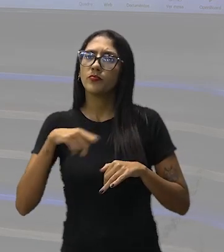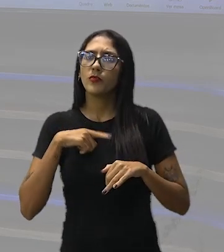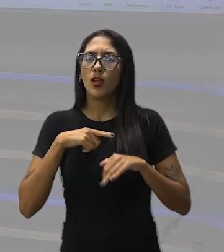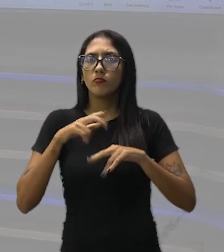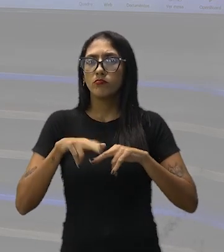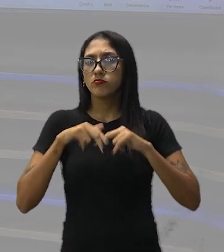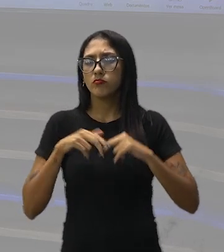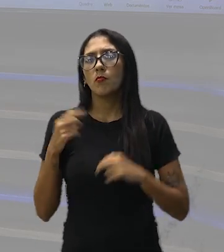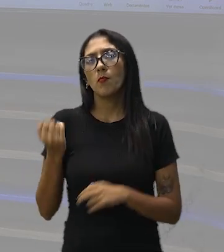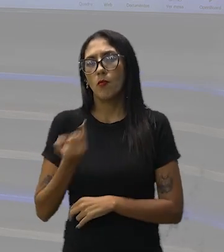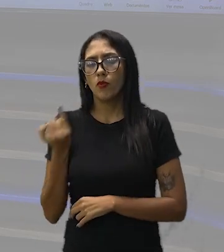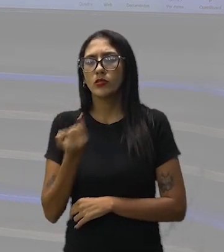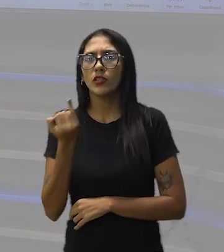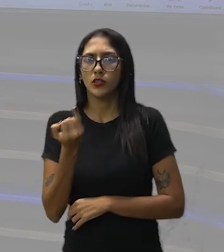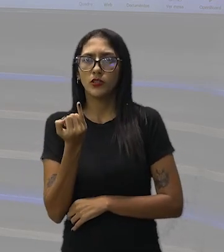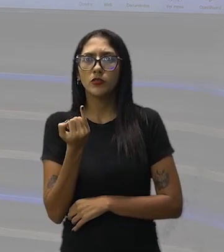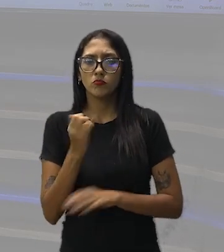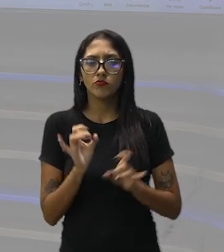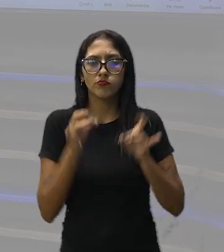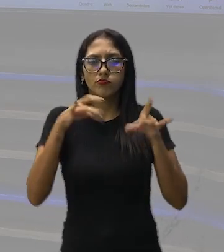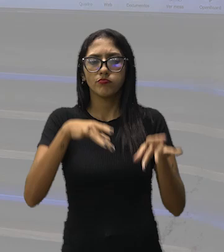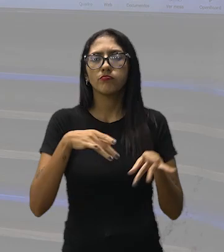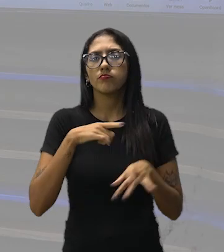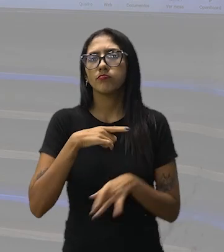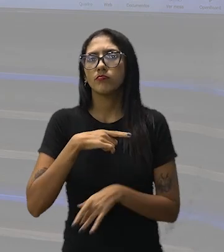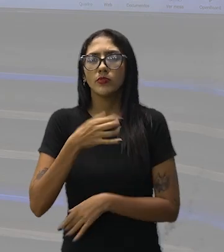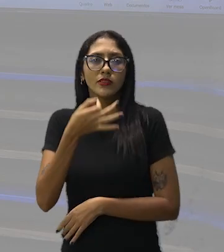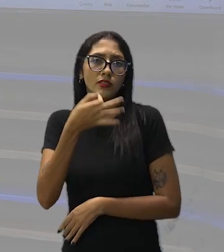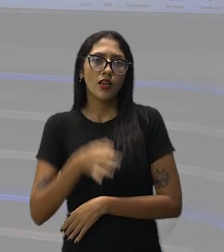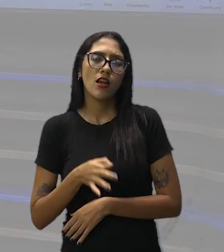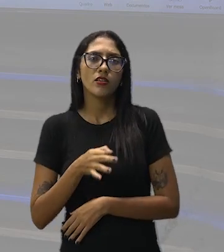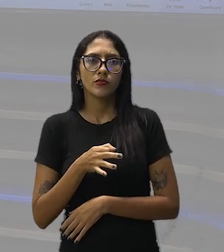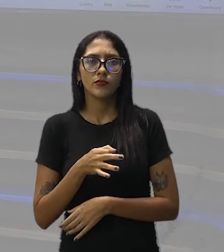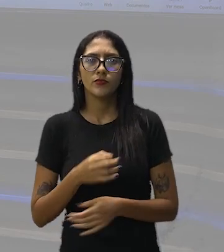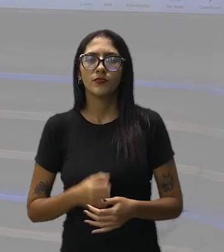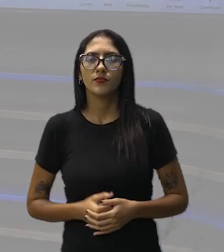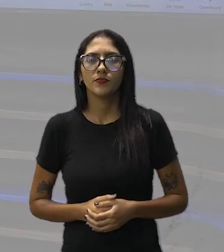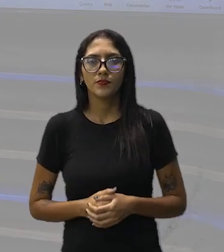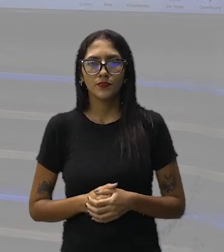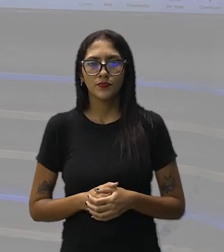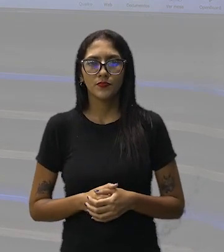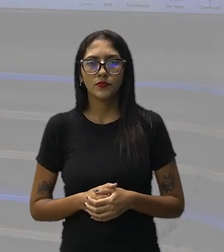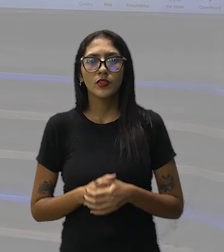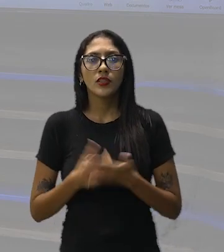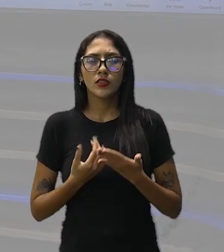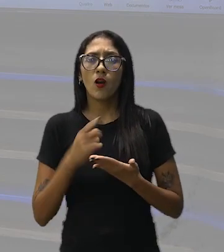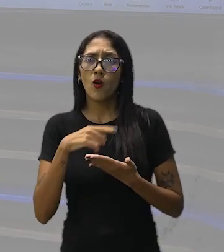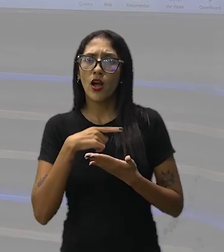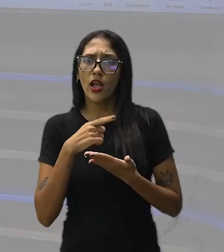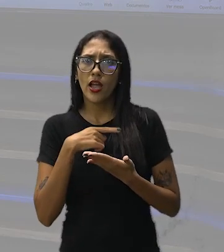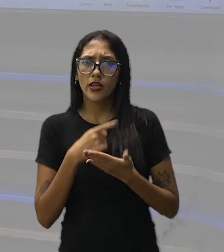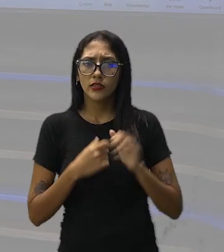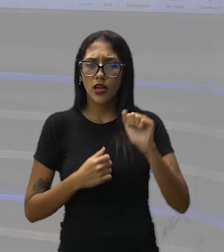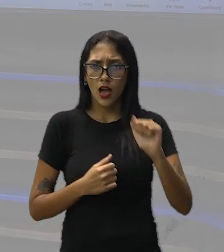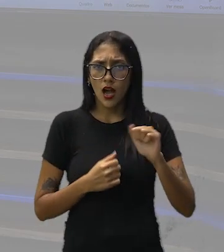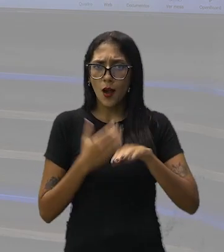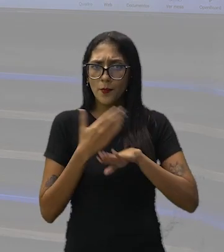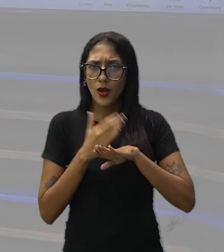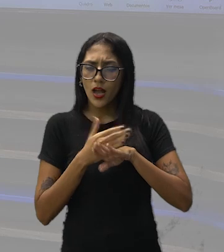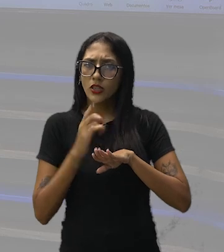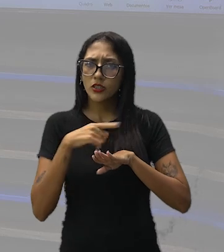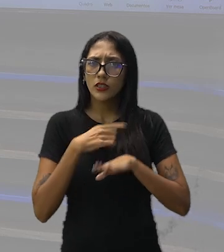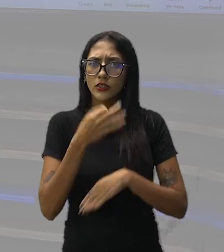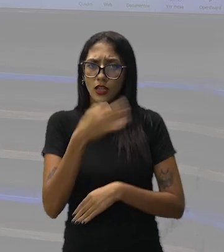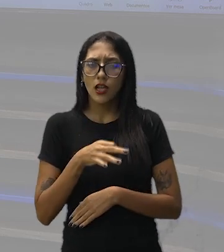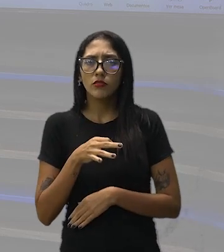descarte dos objetos, tá? Para que o descarte seja feito de forma consciente. Então, essa prática, a separação correta